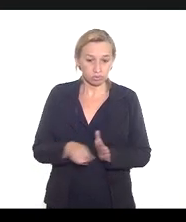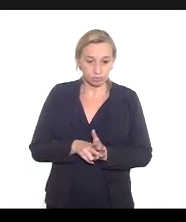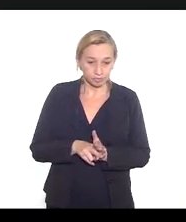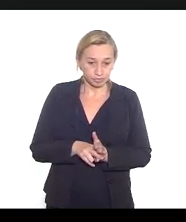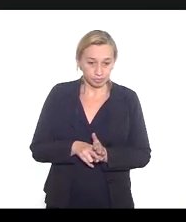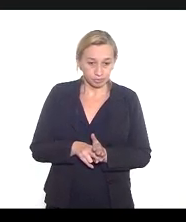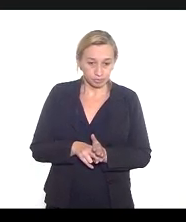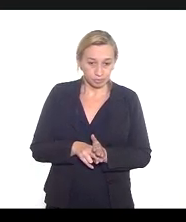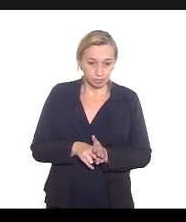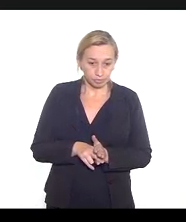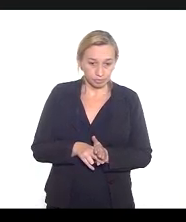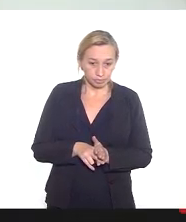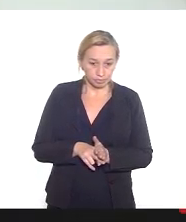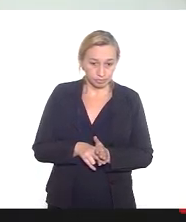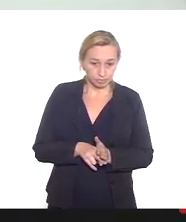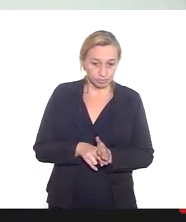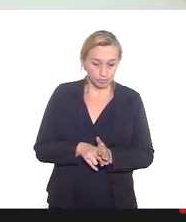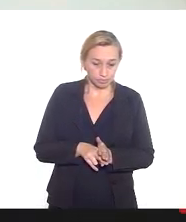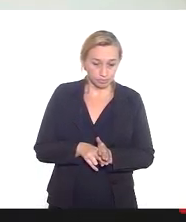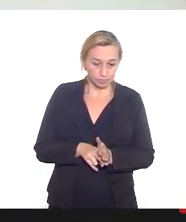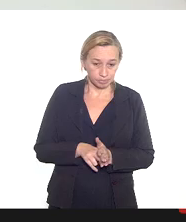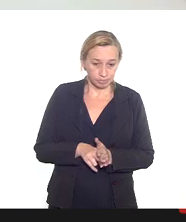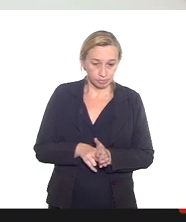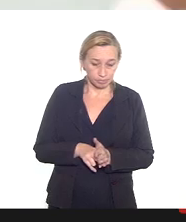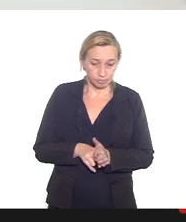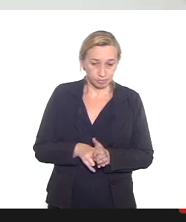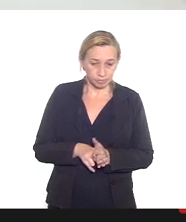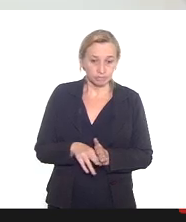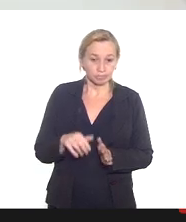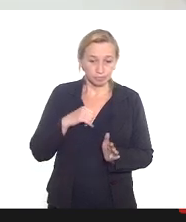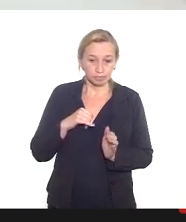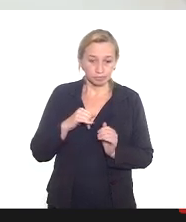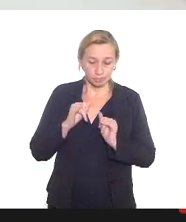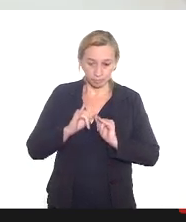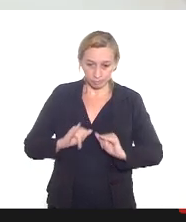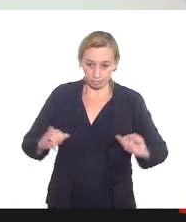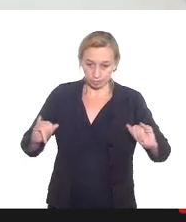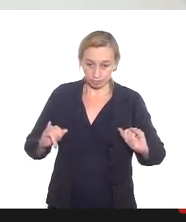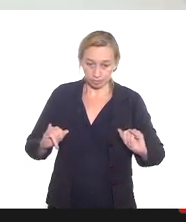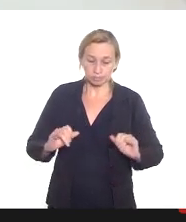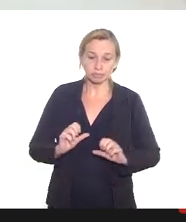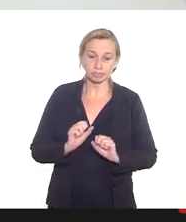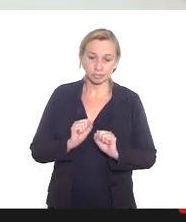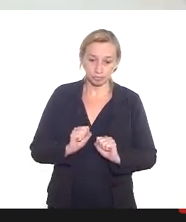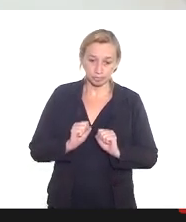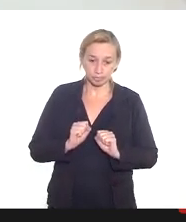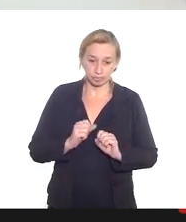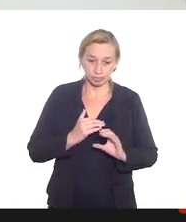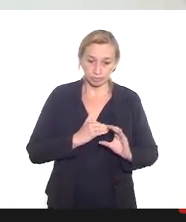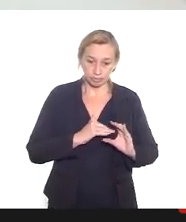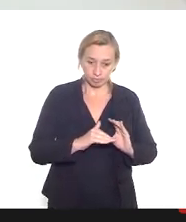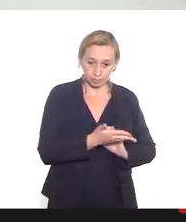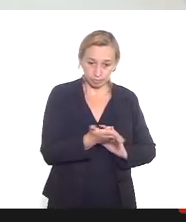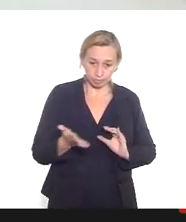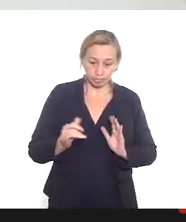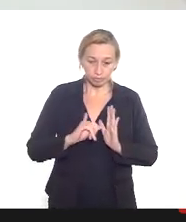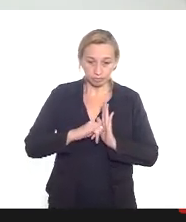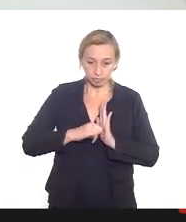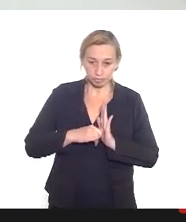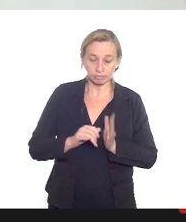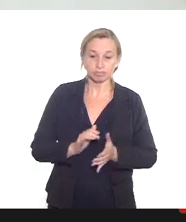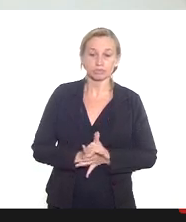né assim houve uma publicação posso deixar inclusive para vocês disponível no Diário